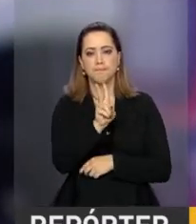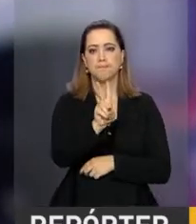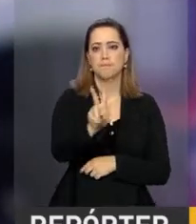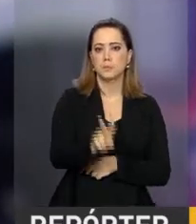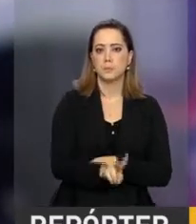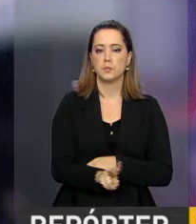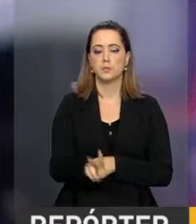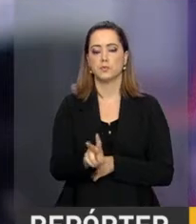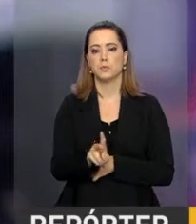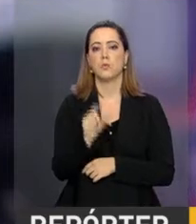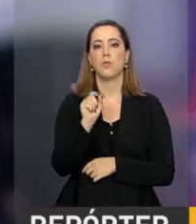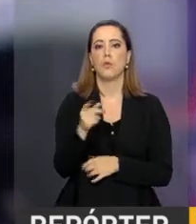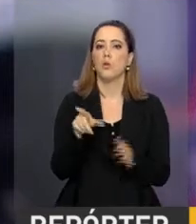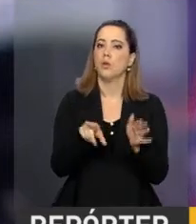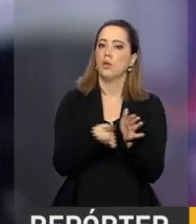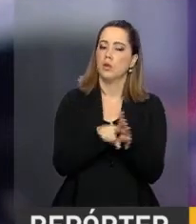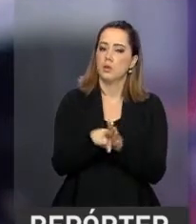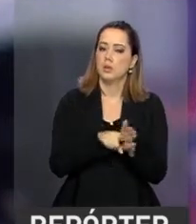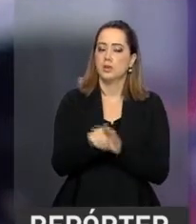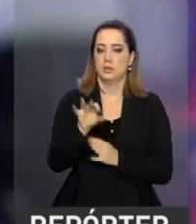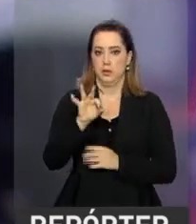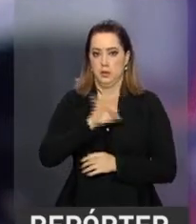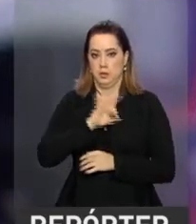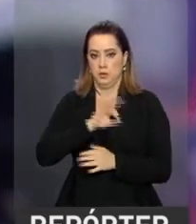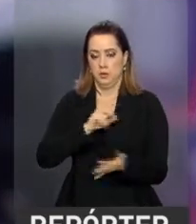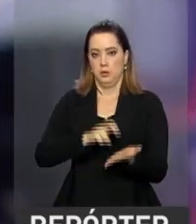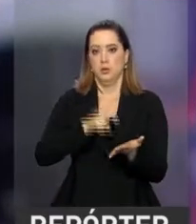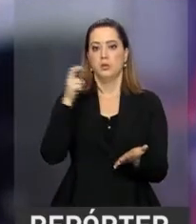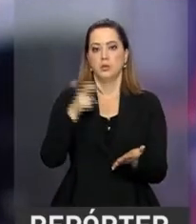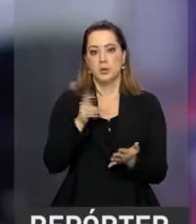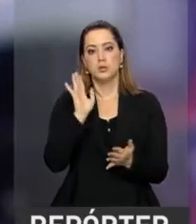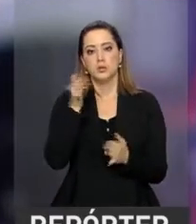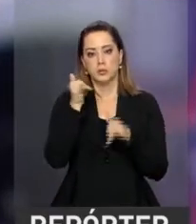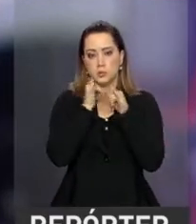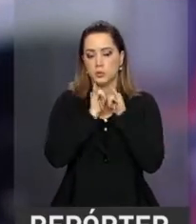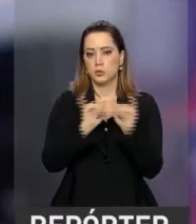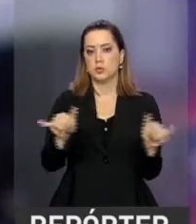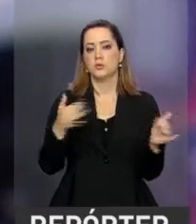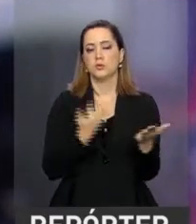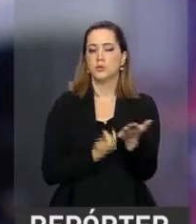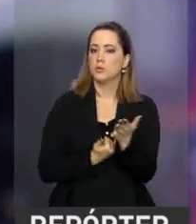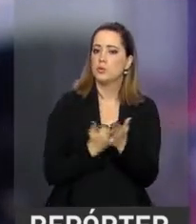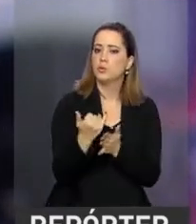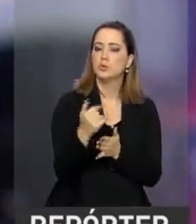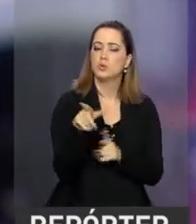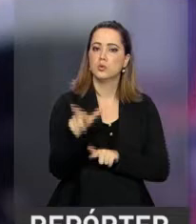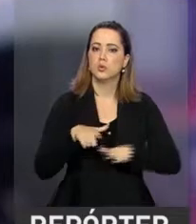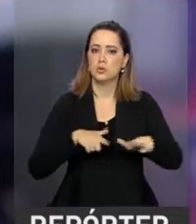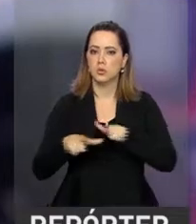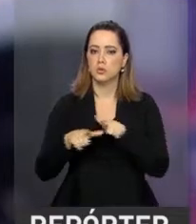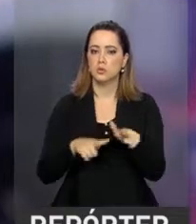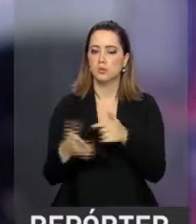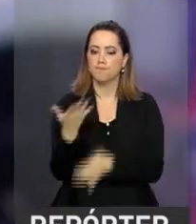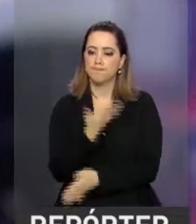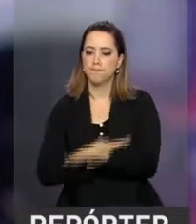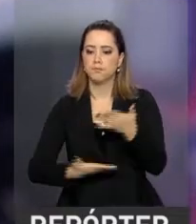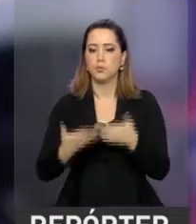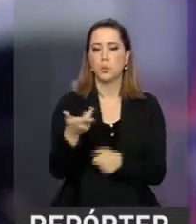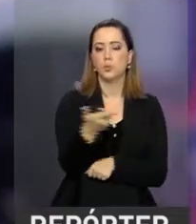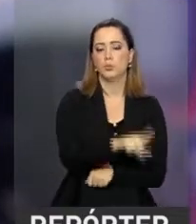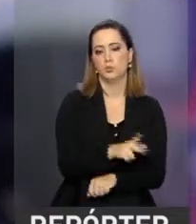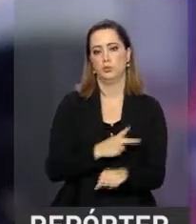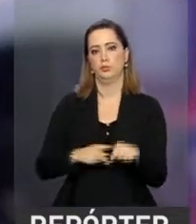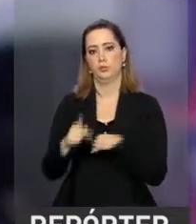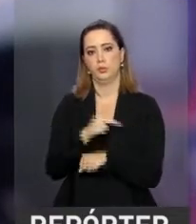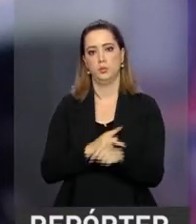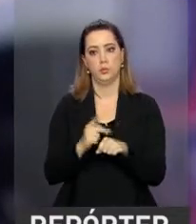hashtag. O Planalto confirmou a ação ainda pela manhã e disse que vai continuar trabalhando em cooperação com outros países